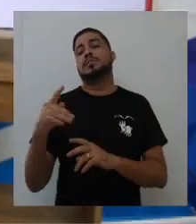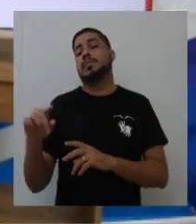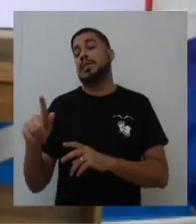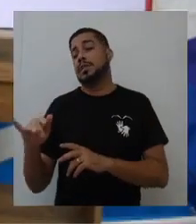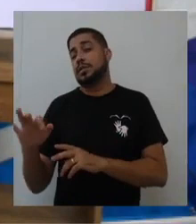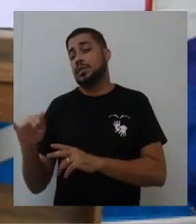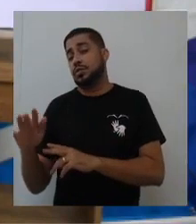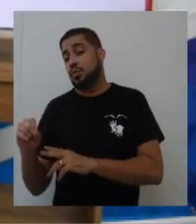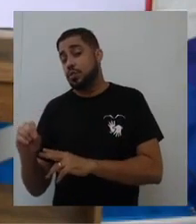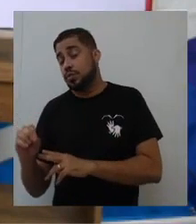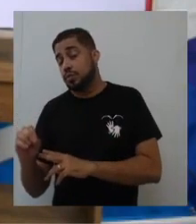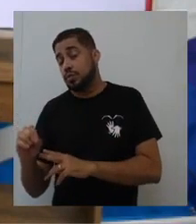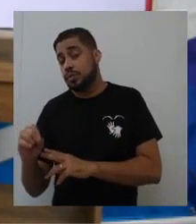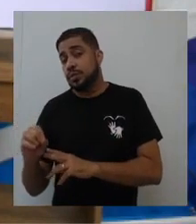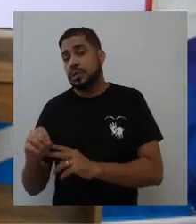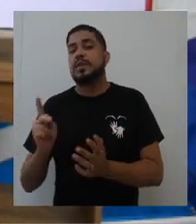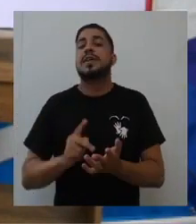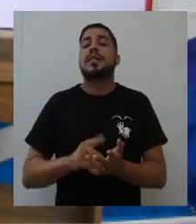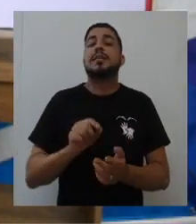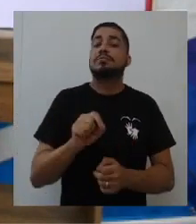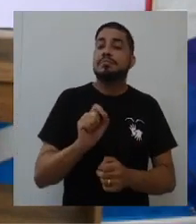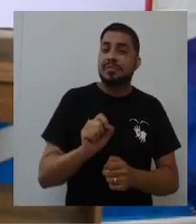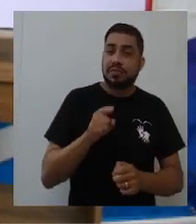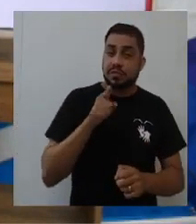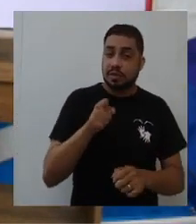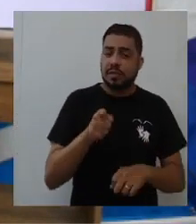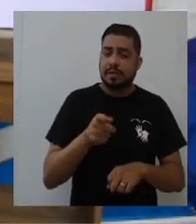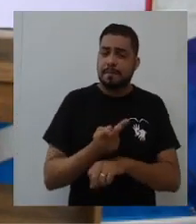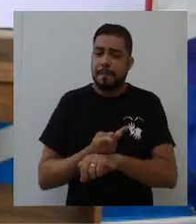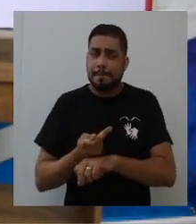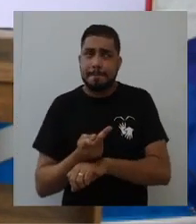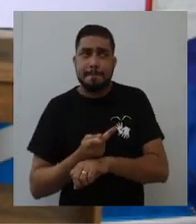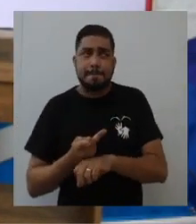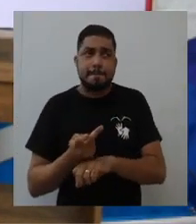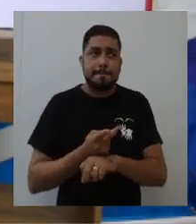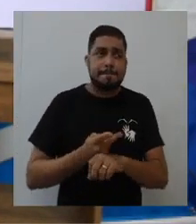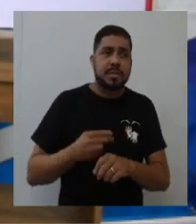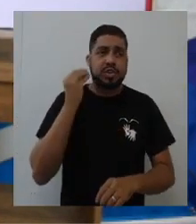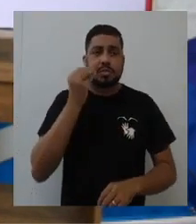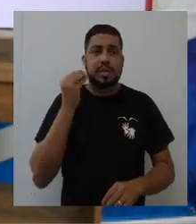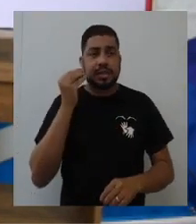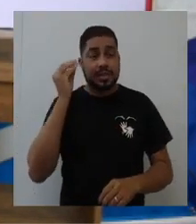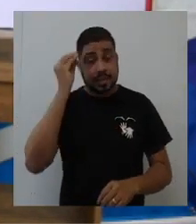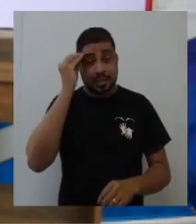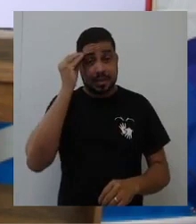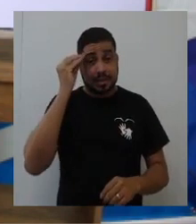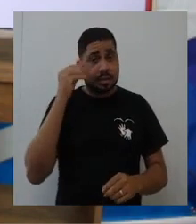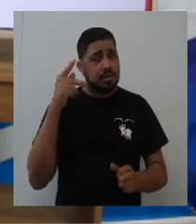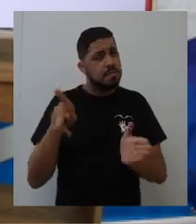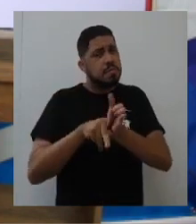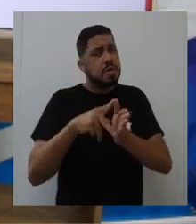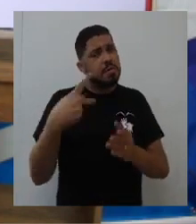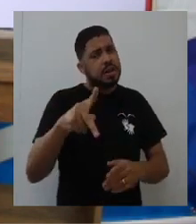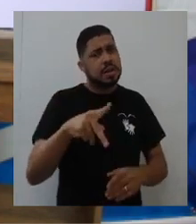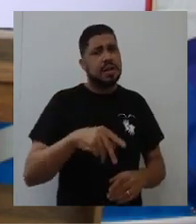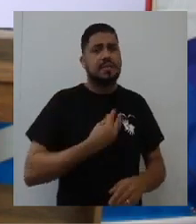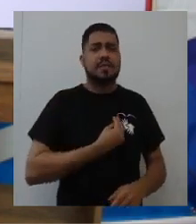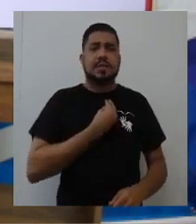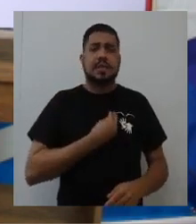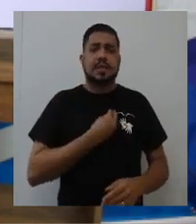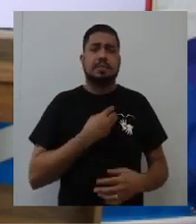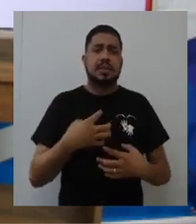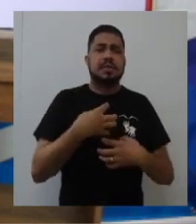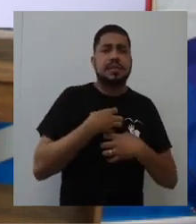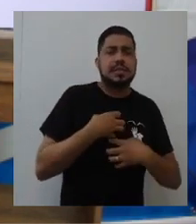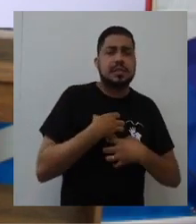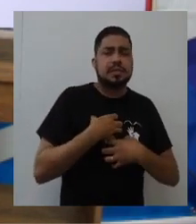imagem. Na verdade, o que você foi buscar foi experiências da sua própria vida para poder dizer o que é que você sentiu ao